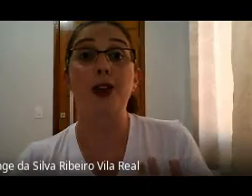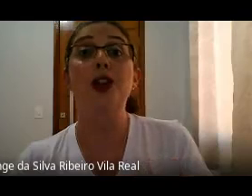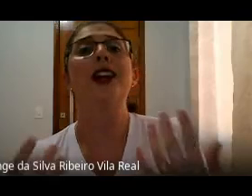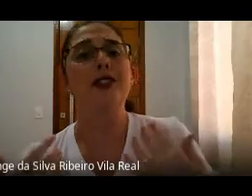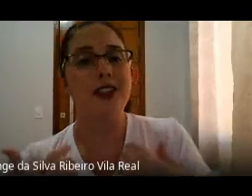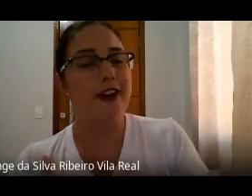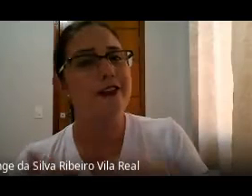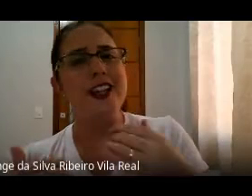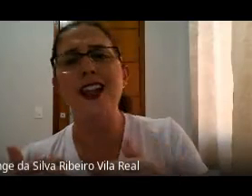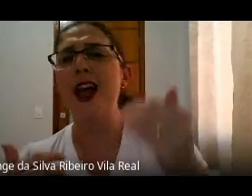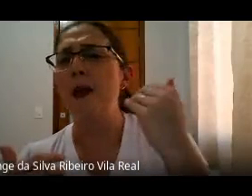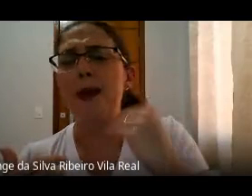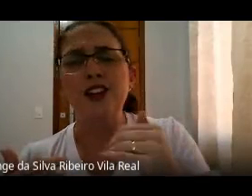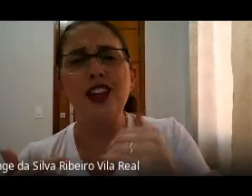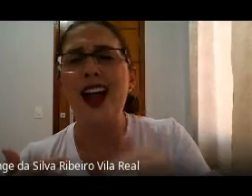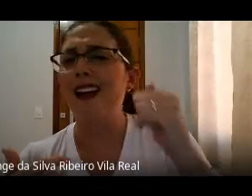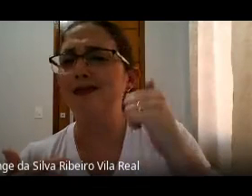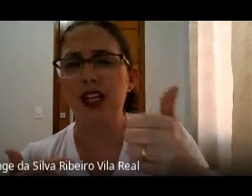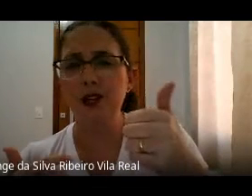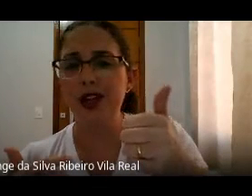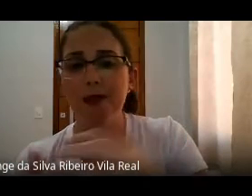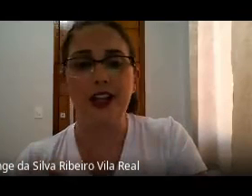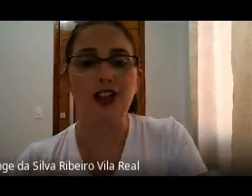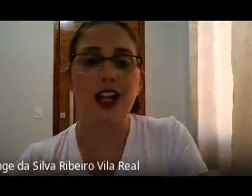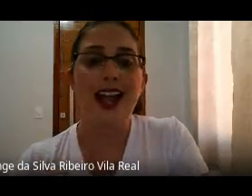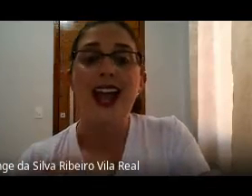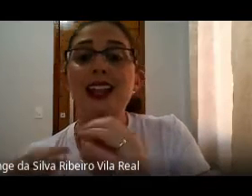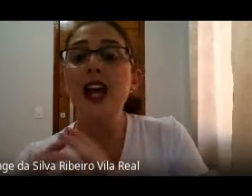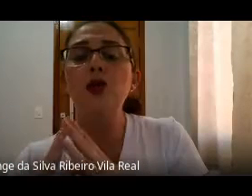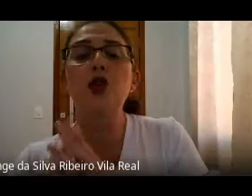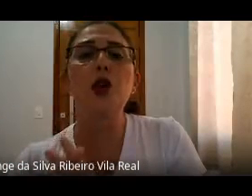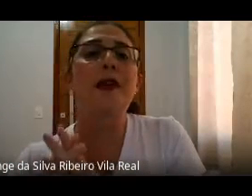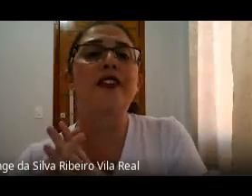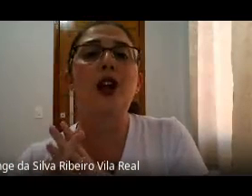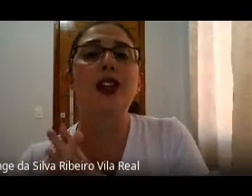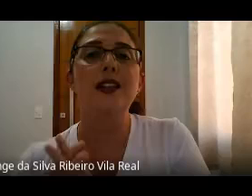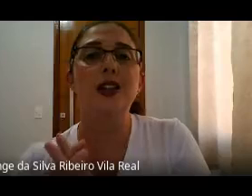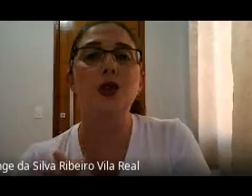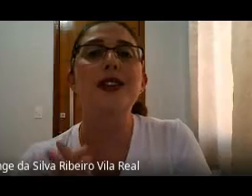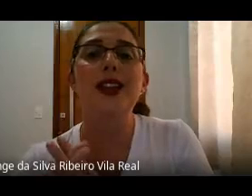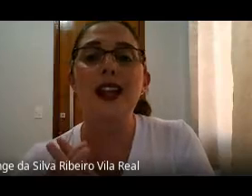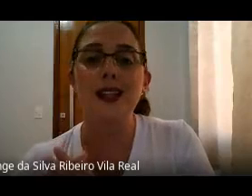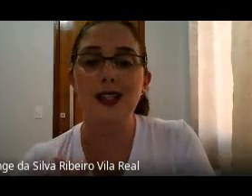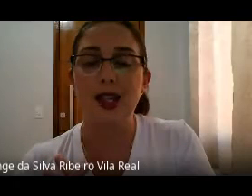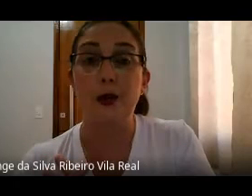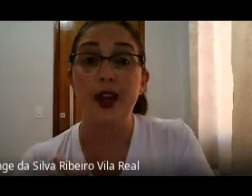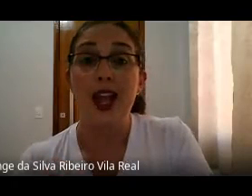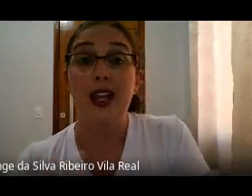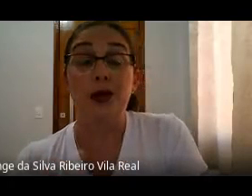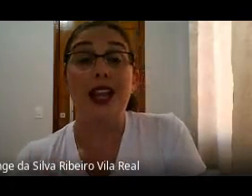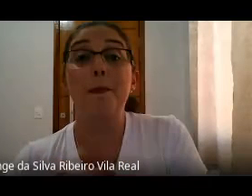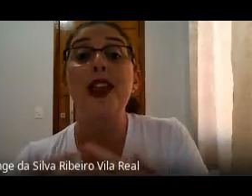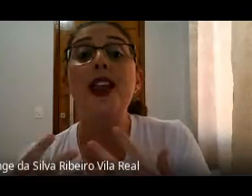um hábito e você vai praticar tranquilamente. Não supervalorize a sua